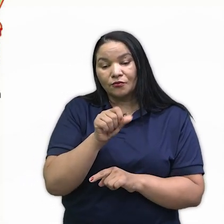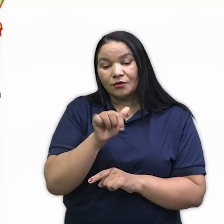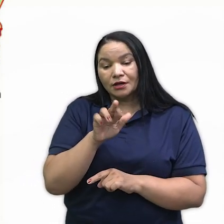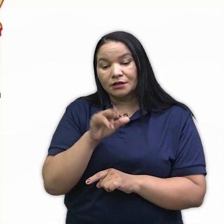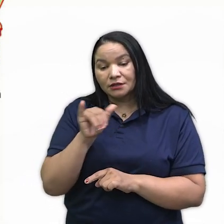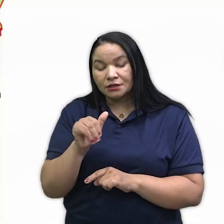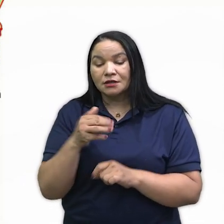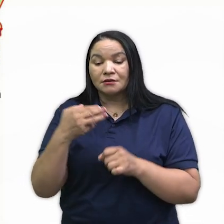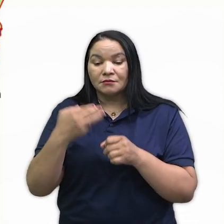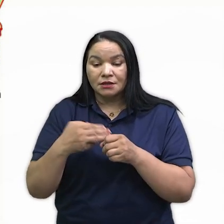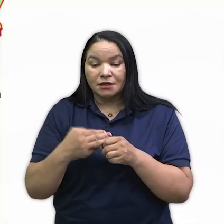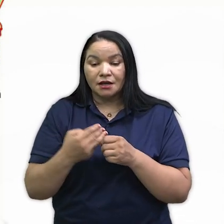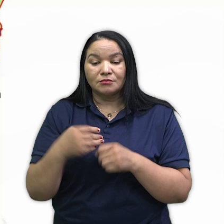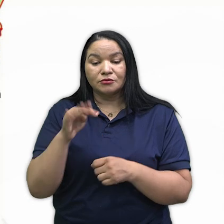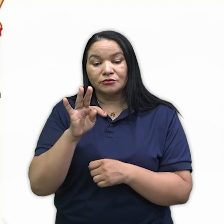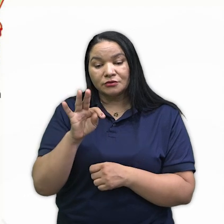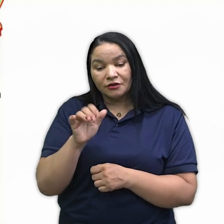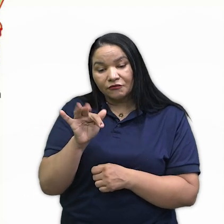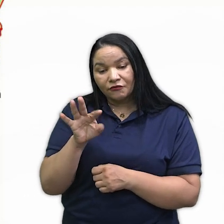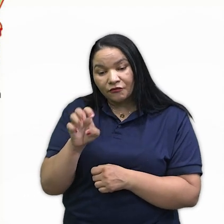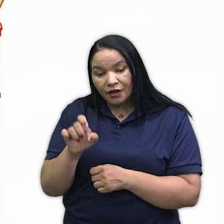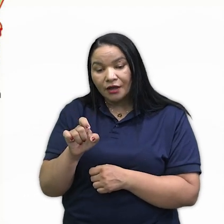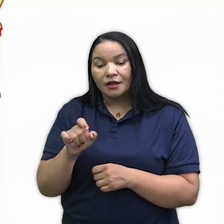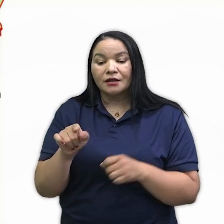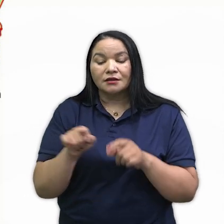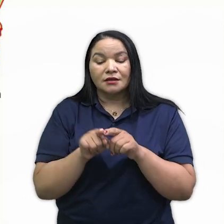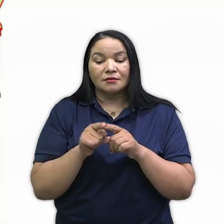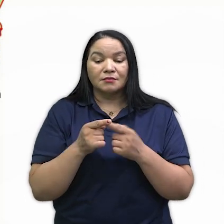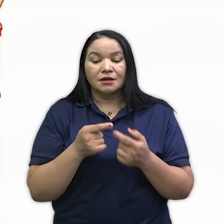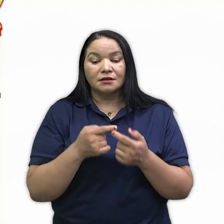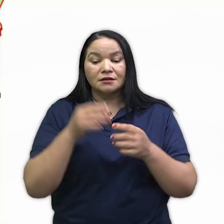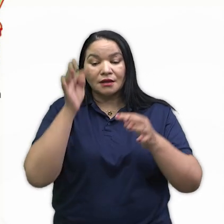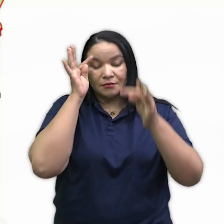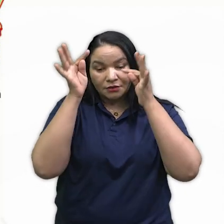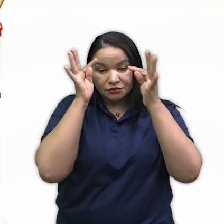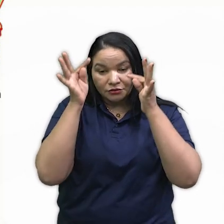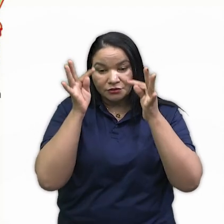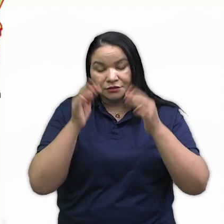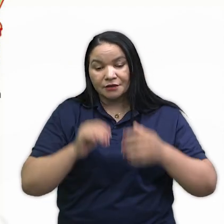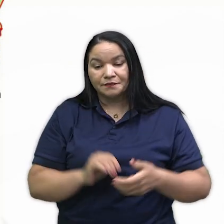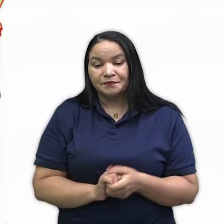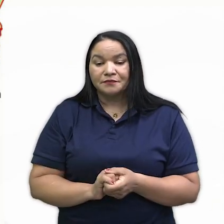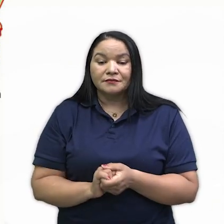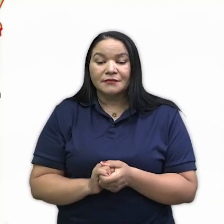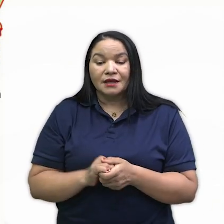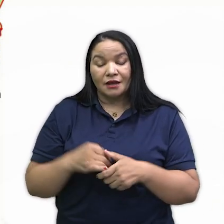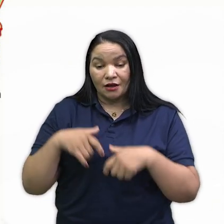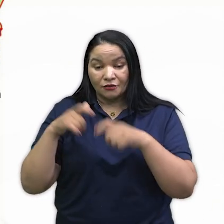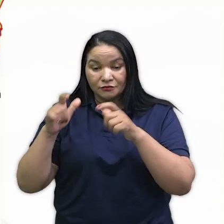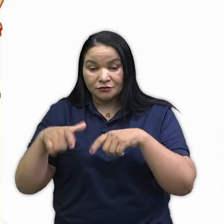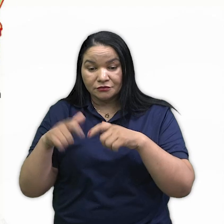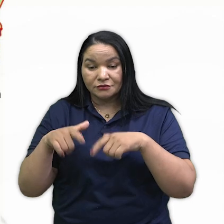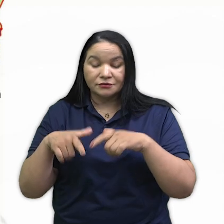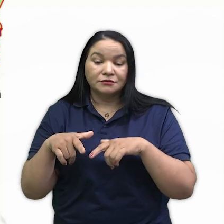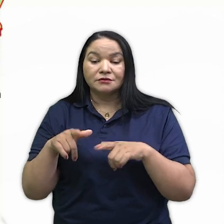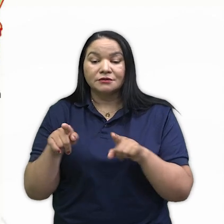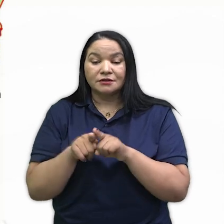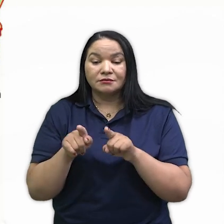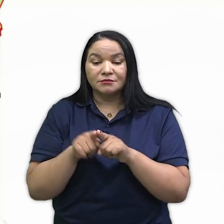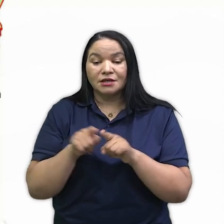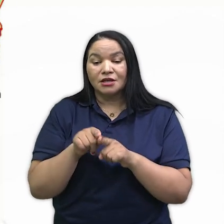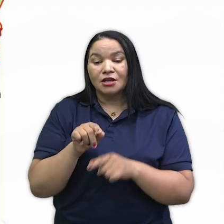Manacapuru, Tefé, Tabatinga. Temos também a região geográfica imediata